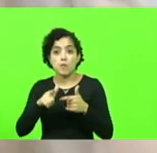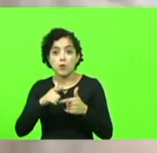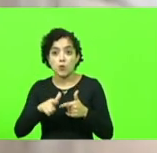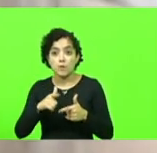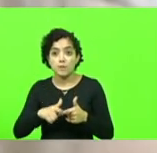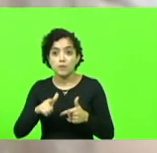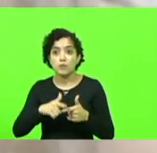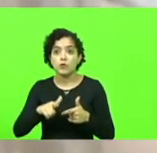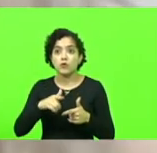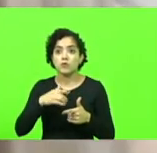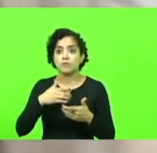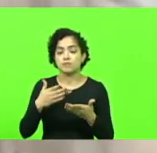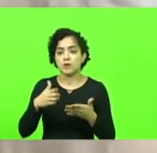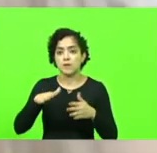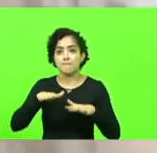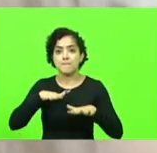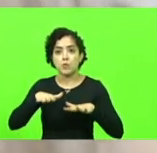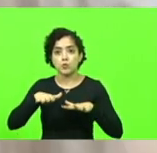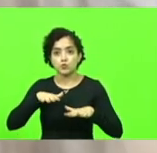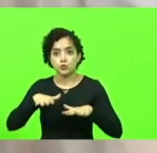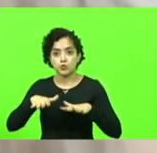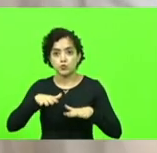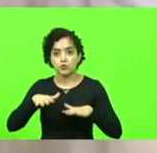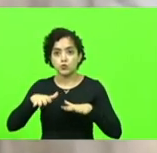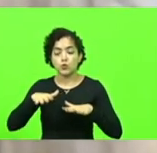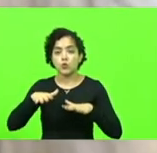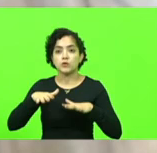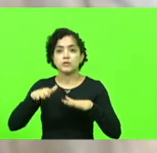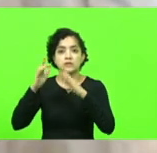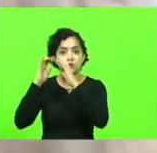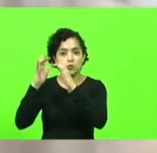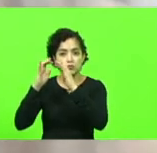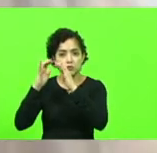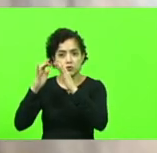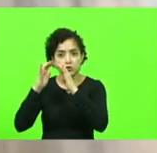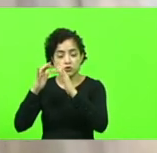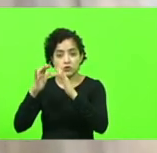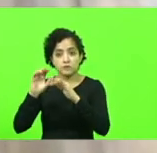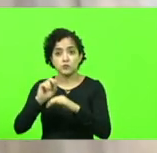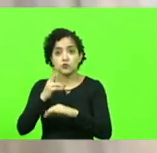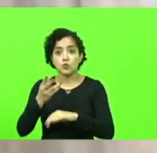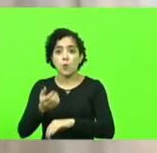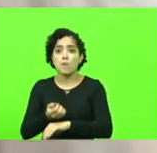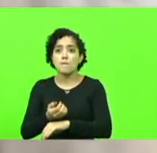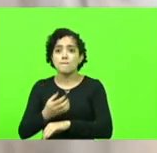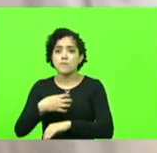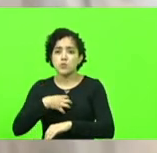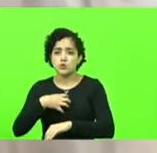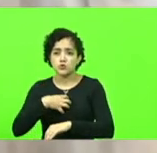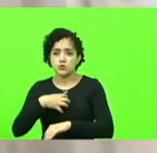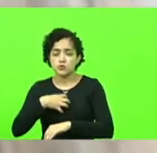motores, cognitivos, emocionais, interação social e